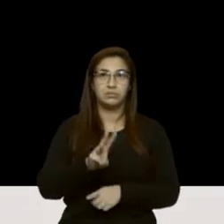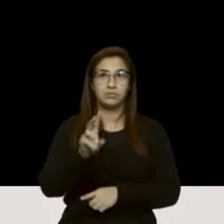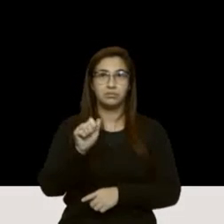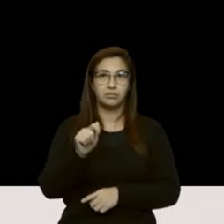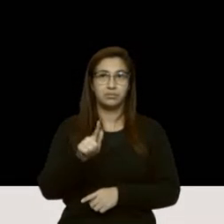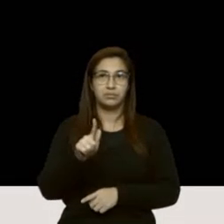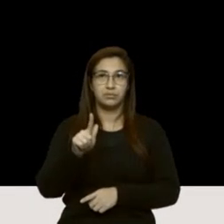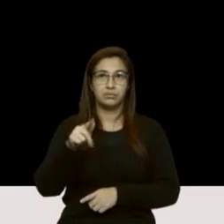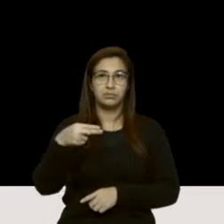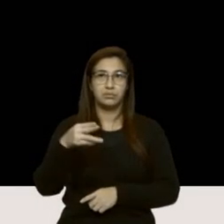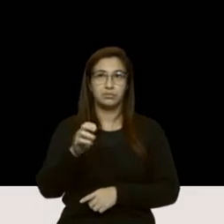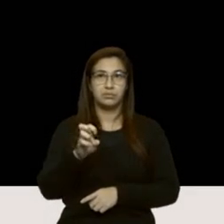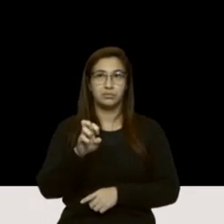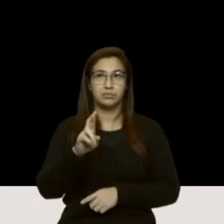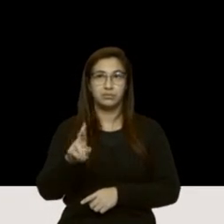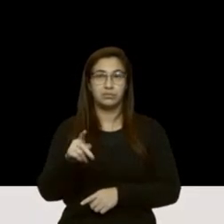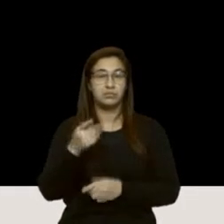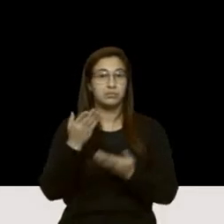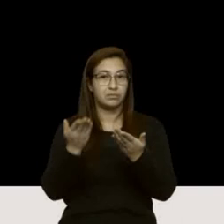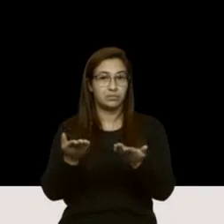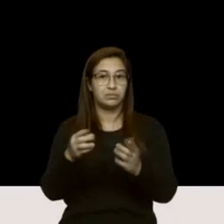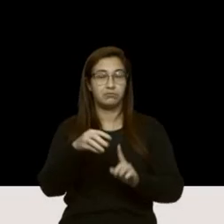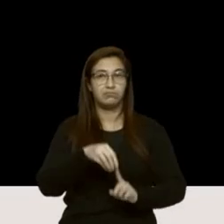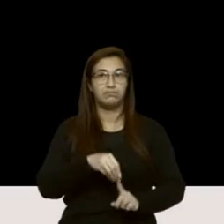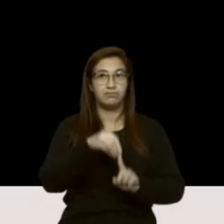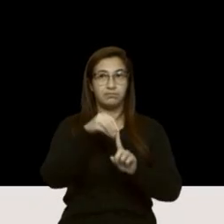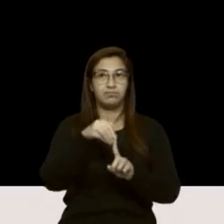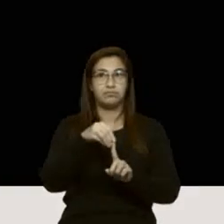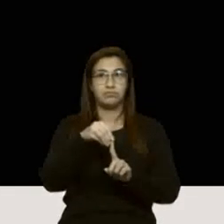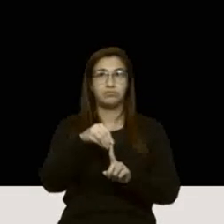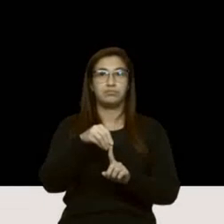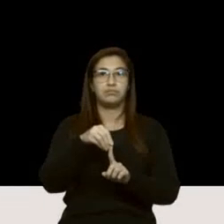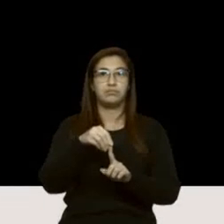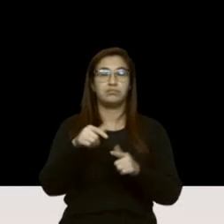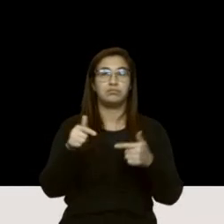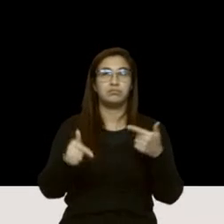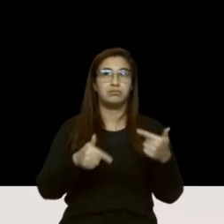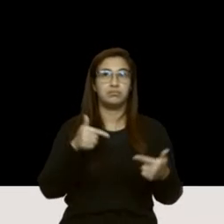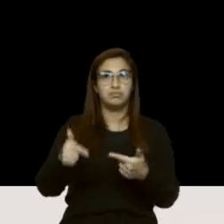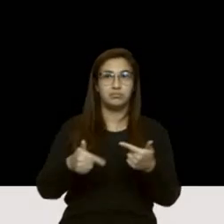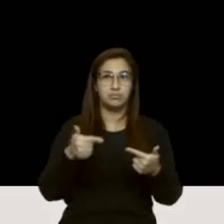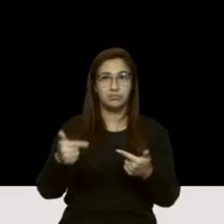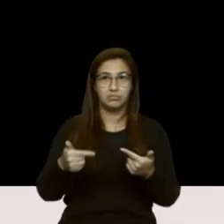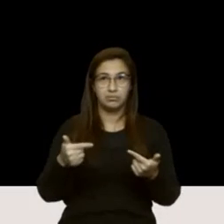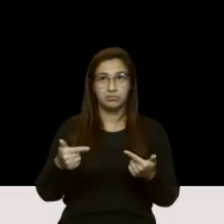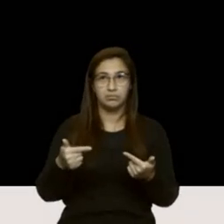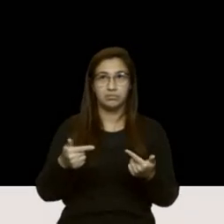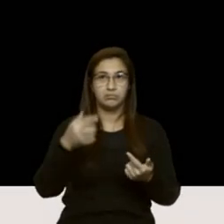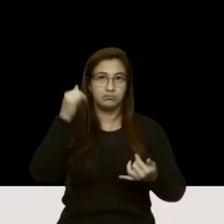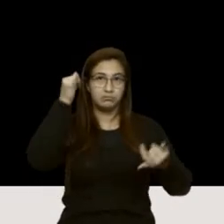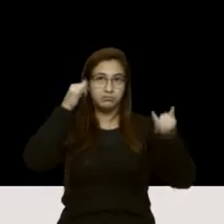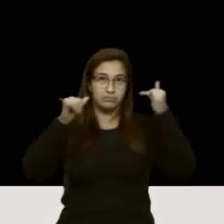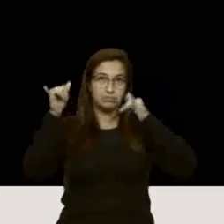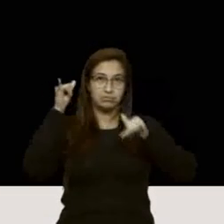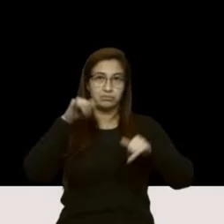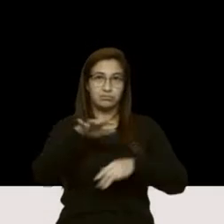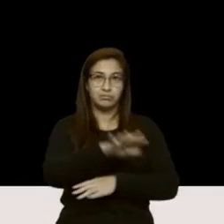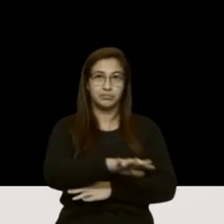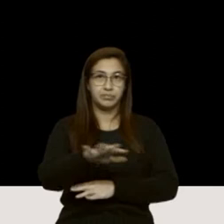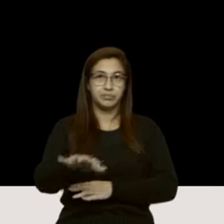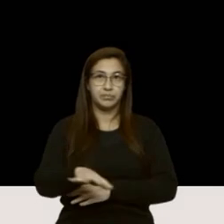Medeiros por terem se destacado na prestação de serviço operacional preventivo na região